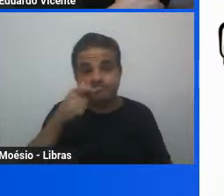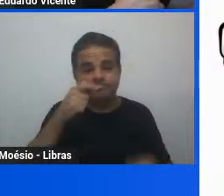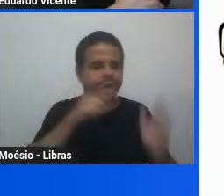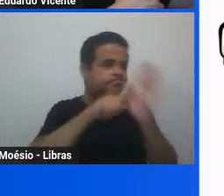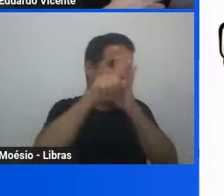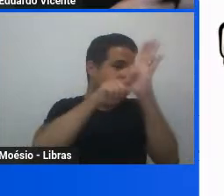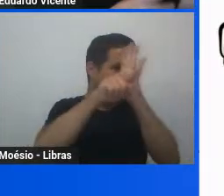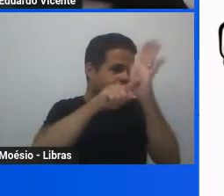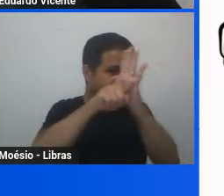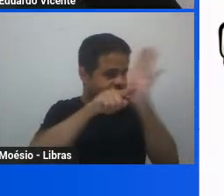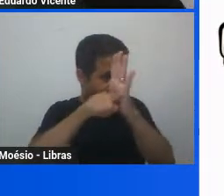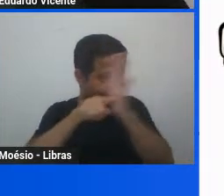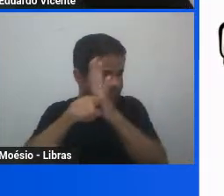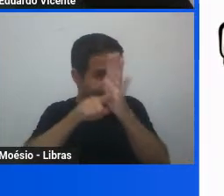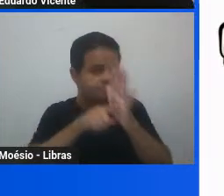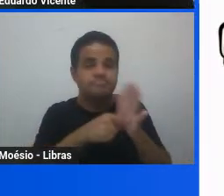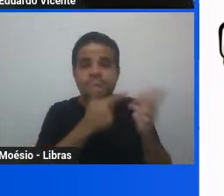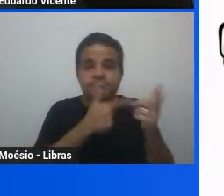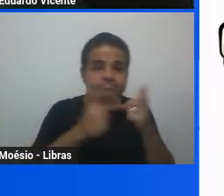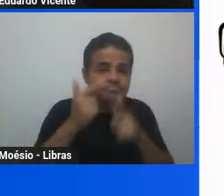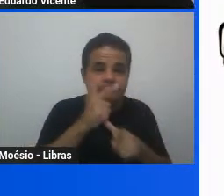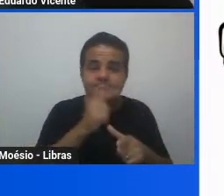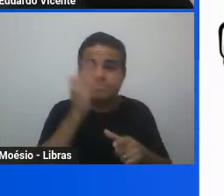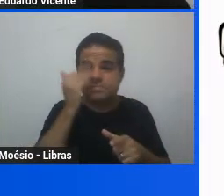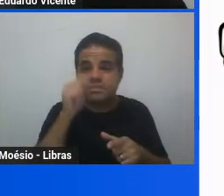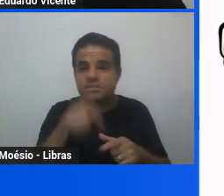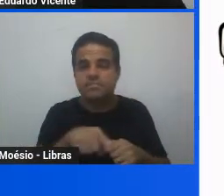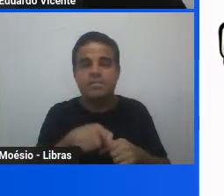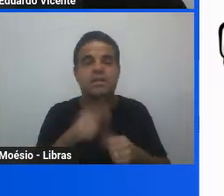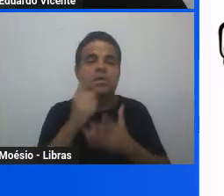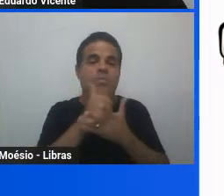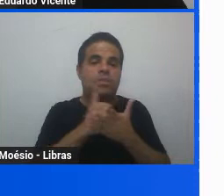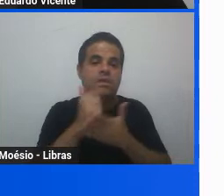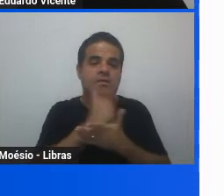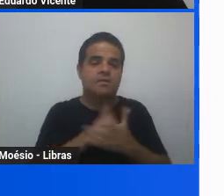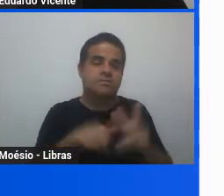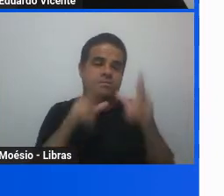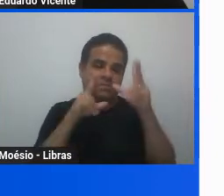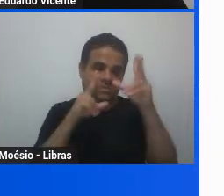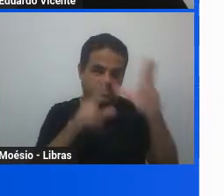o pulso, como está aí no desenho.